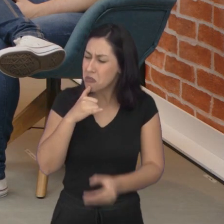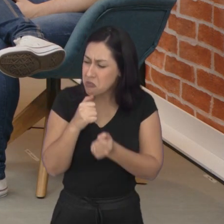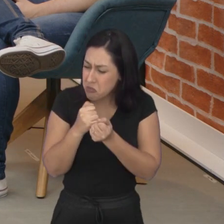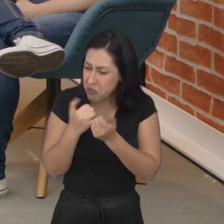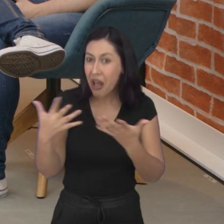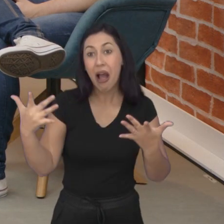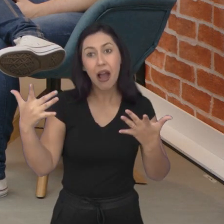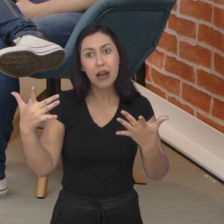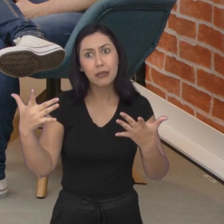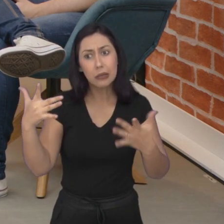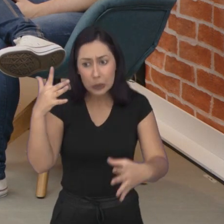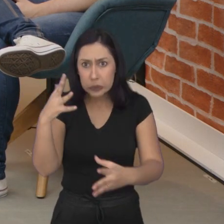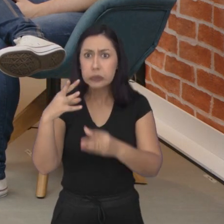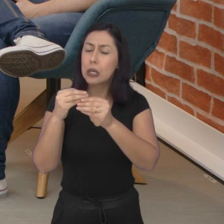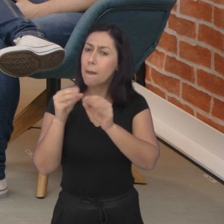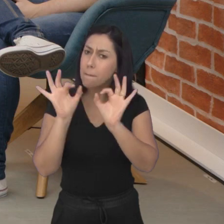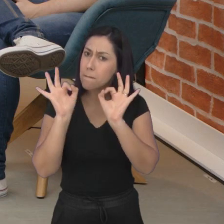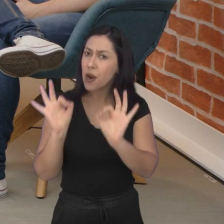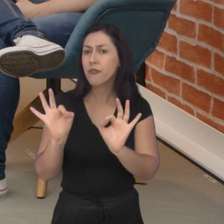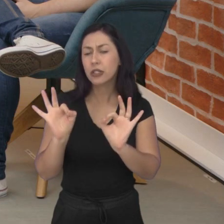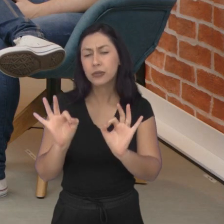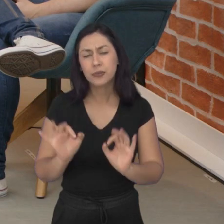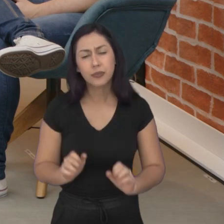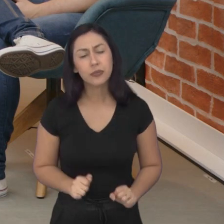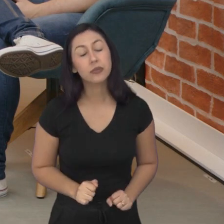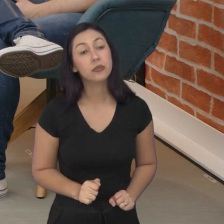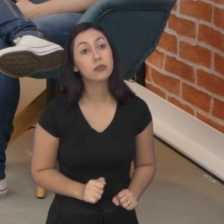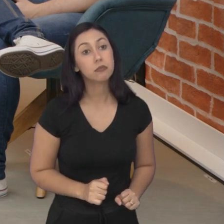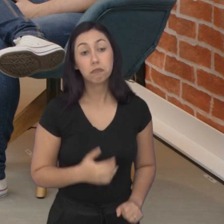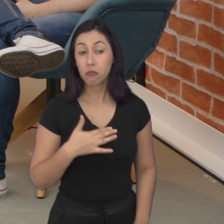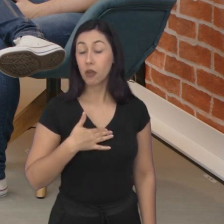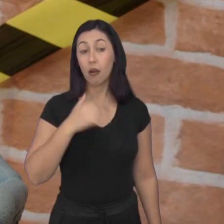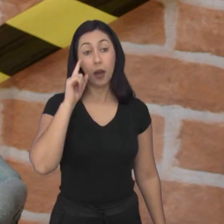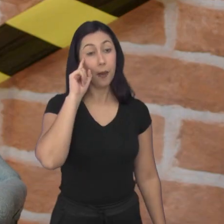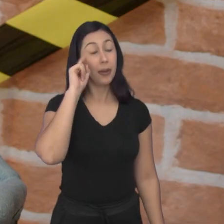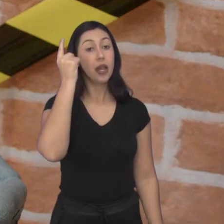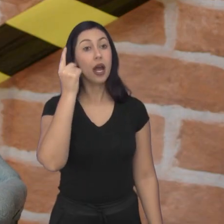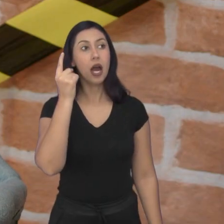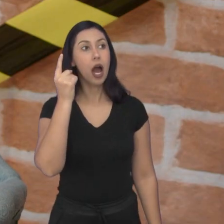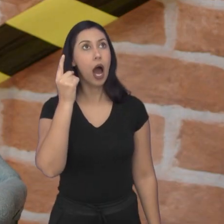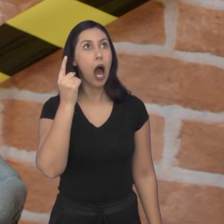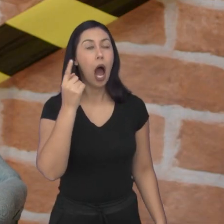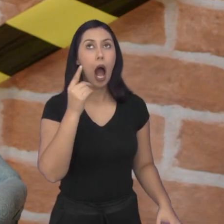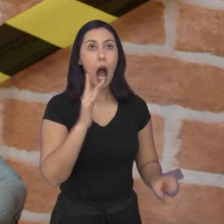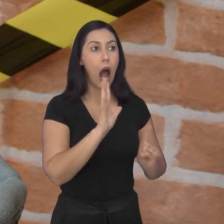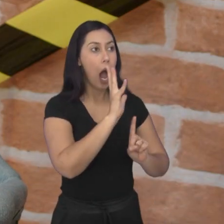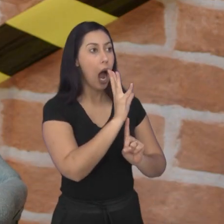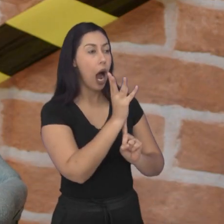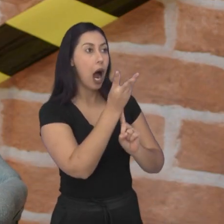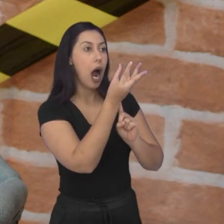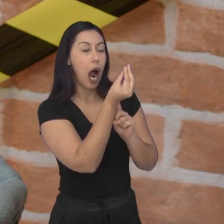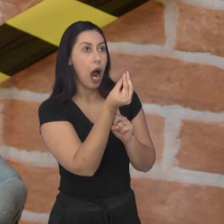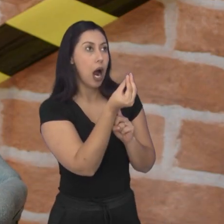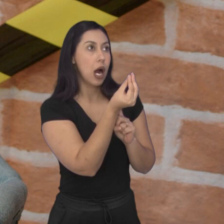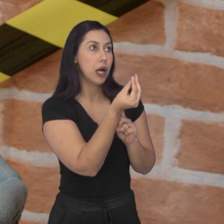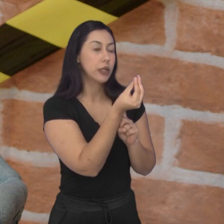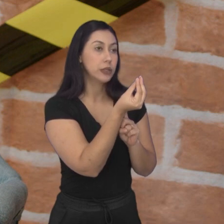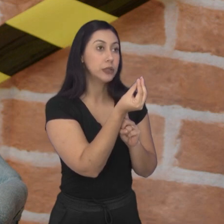Você resumiu muito bem tudo que você está fazendo ali. Perfeito. A minha ideia não era fazer arte